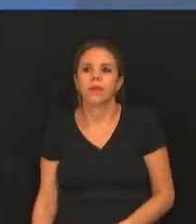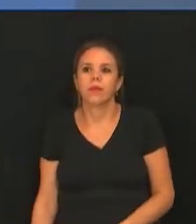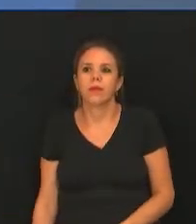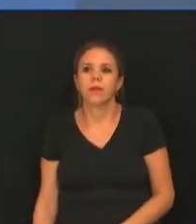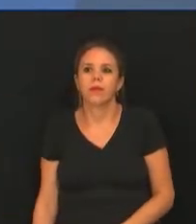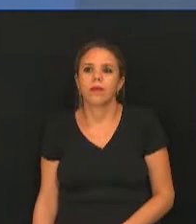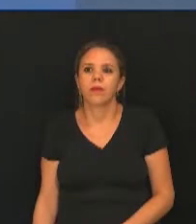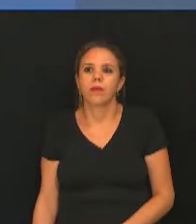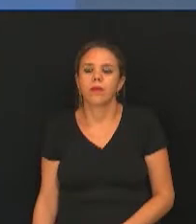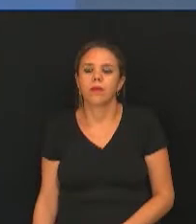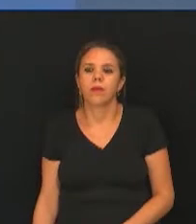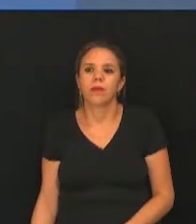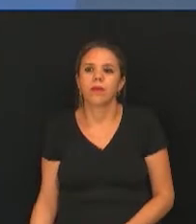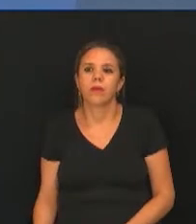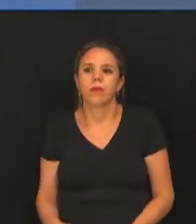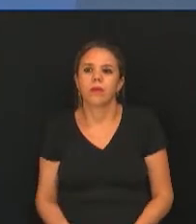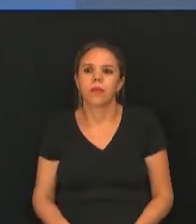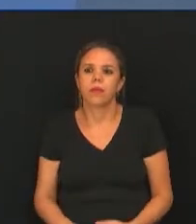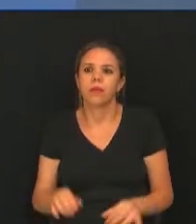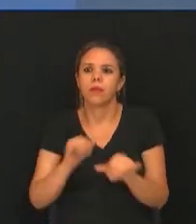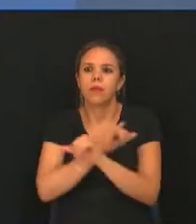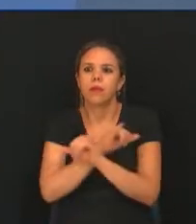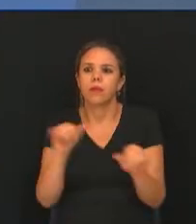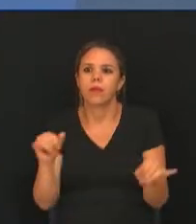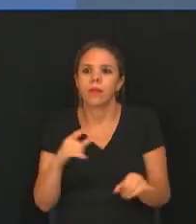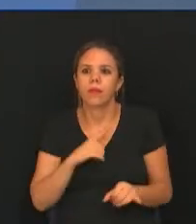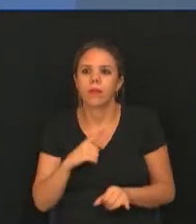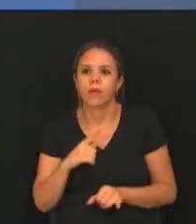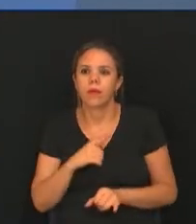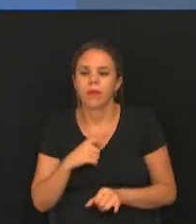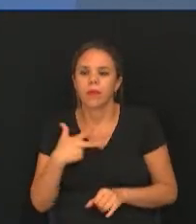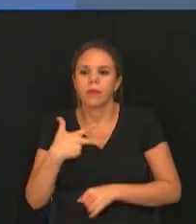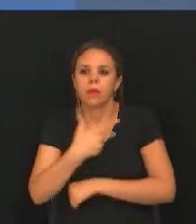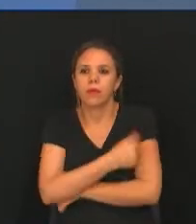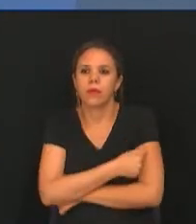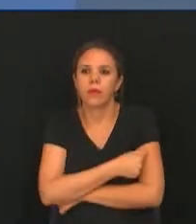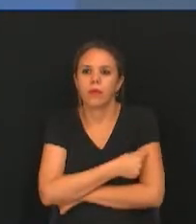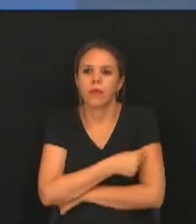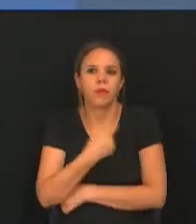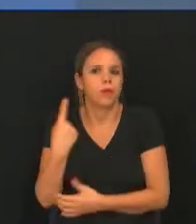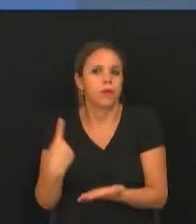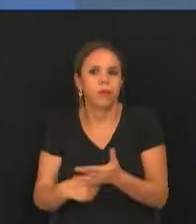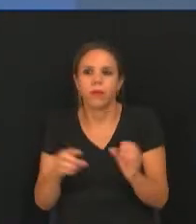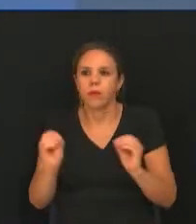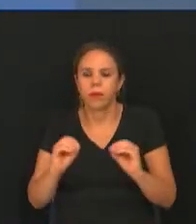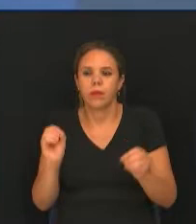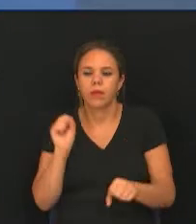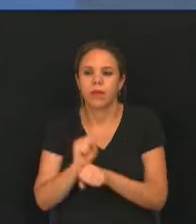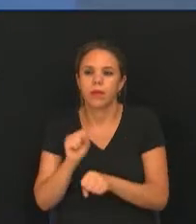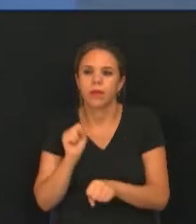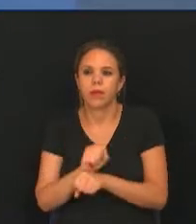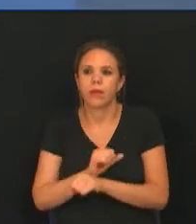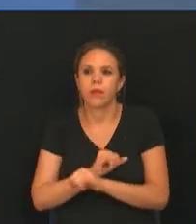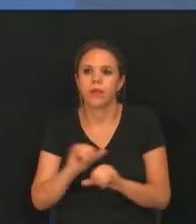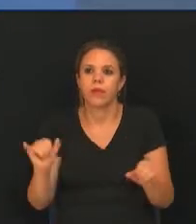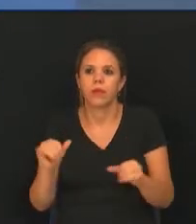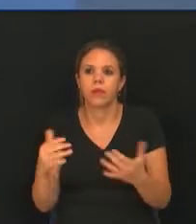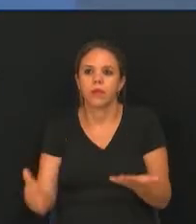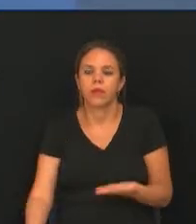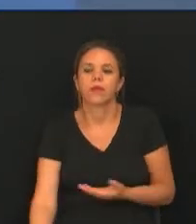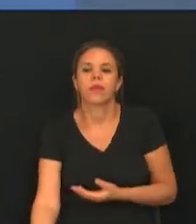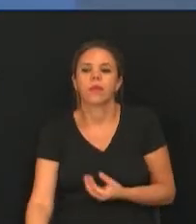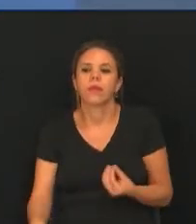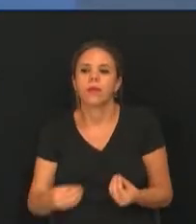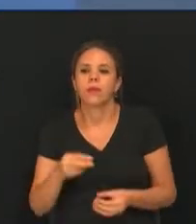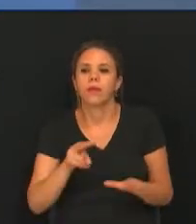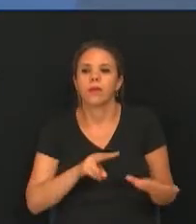vacina.campinas.sp.gov.br e também divulgou que nós tivemos aí a vacinação sem agendamento. A gente aguarda ainda informações de como vai ser a